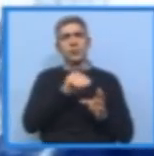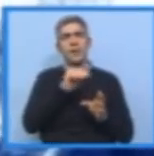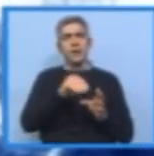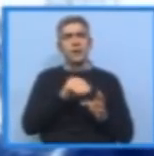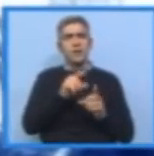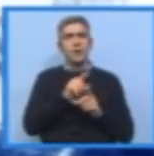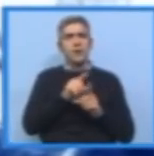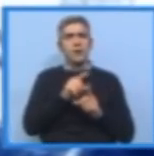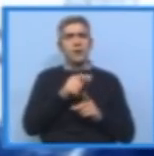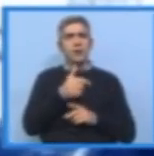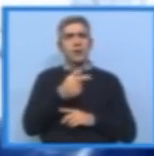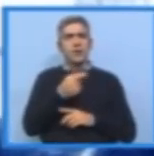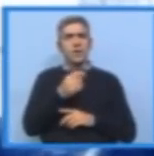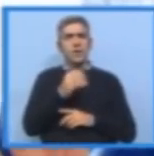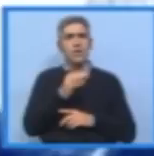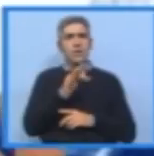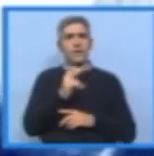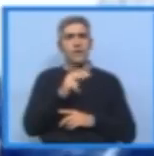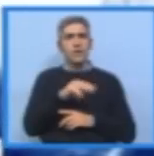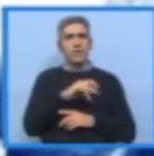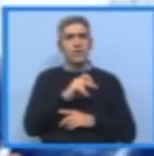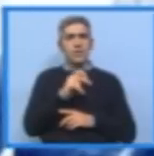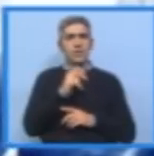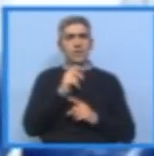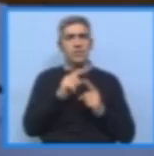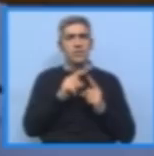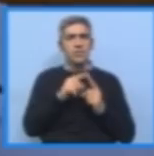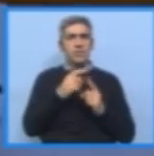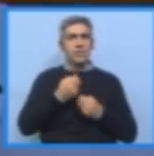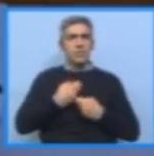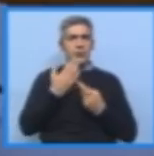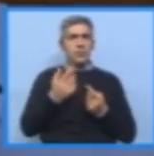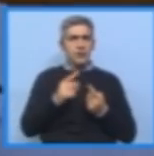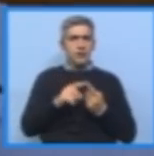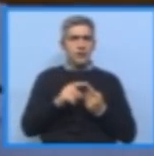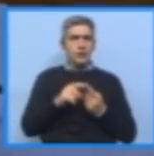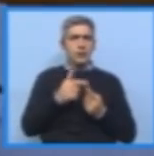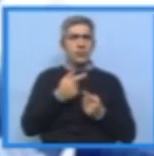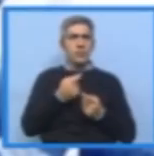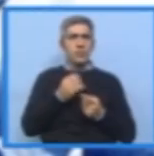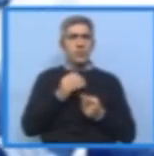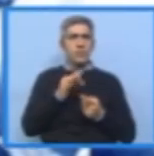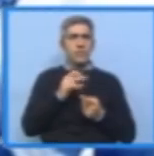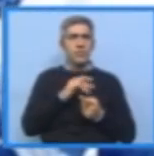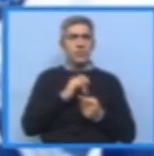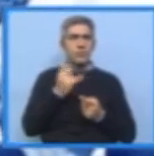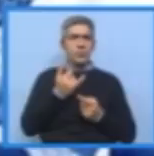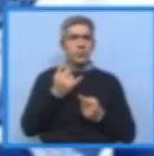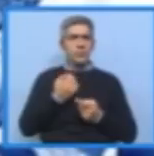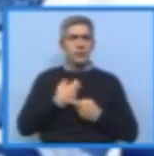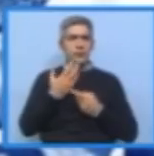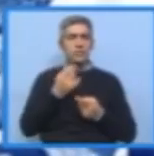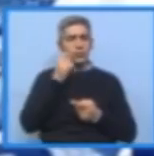chamamos de teofania, porque é uma das epifanias, que é manifestação. Teofania é a segunda manifestação do